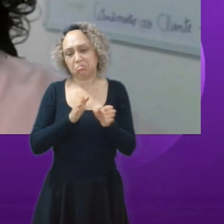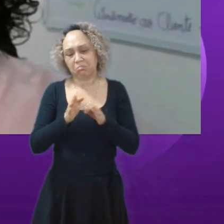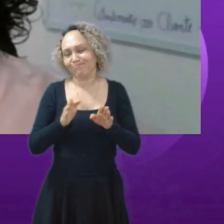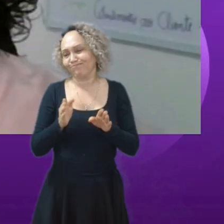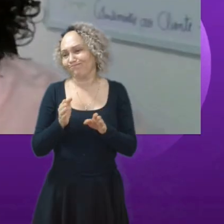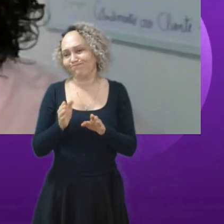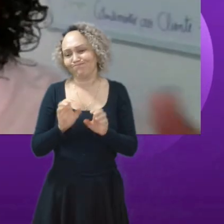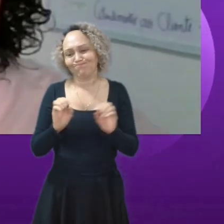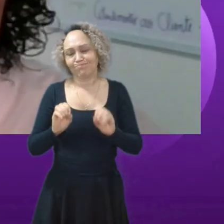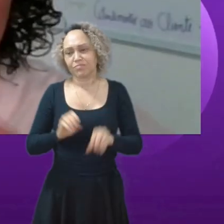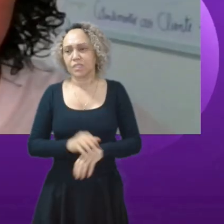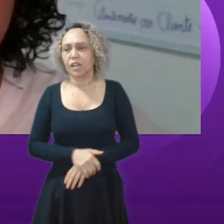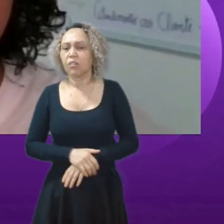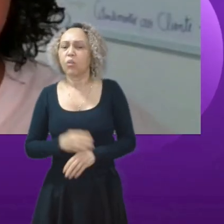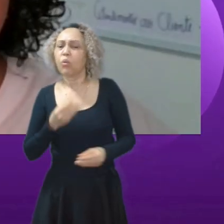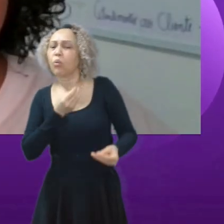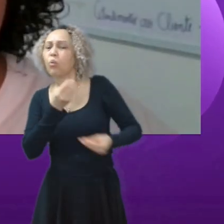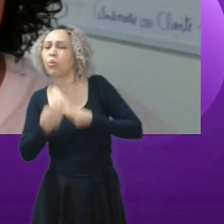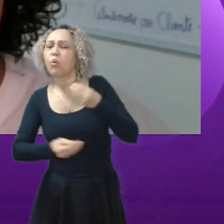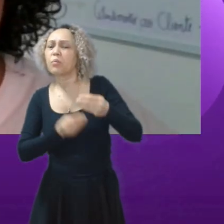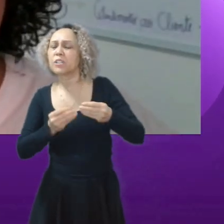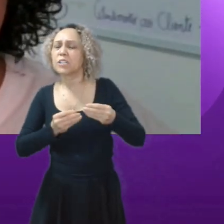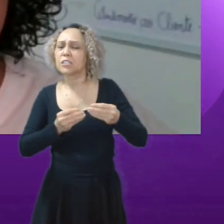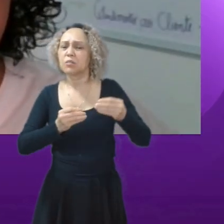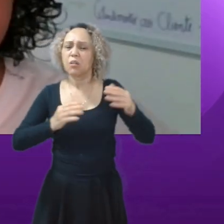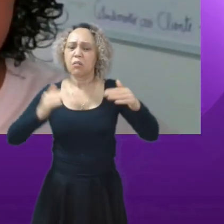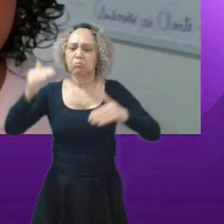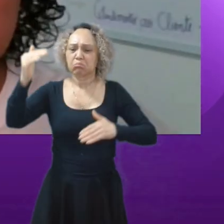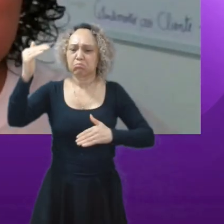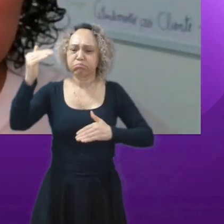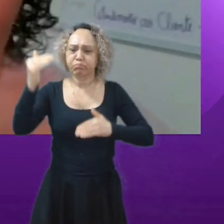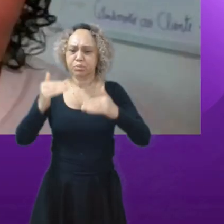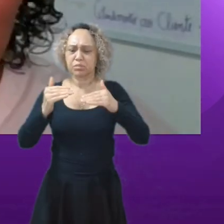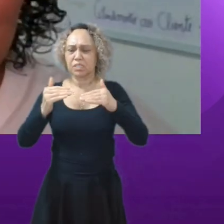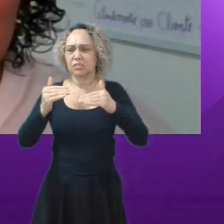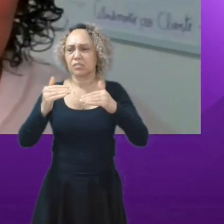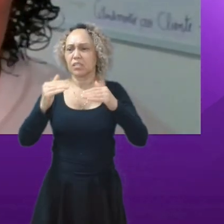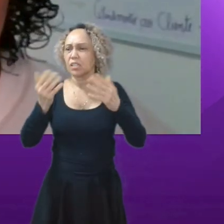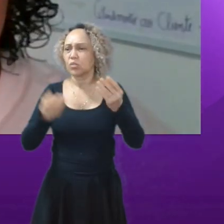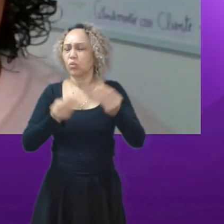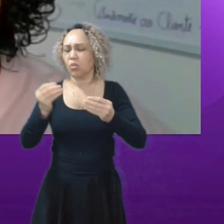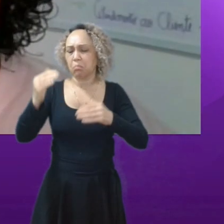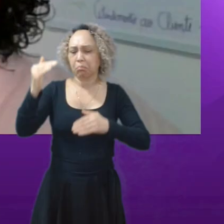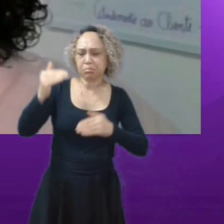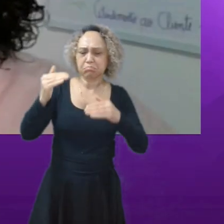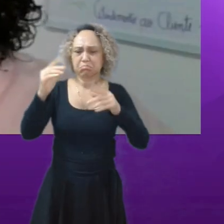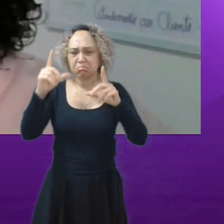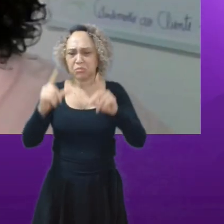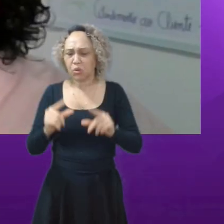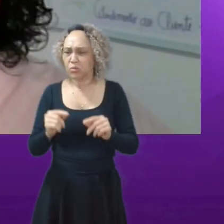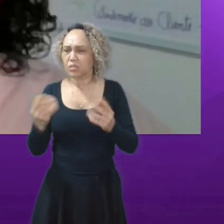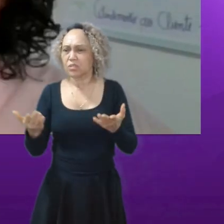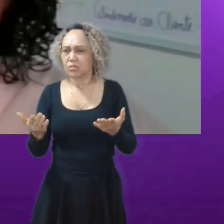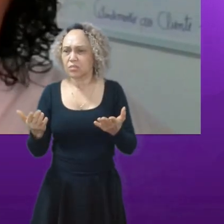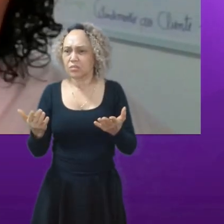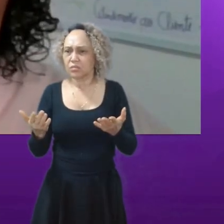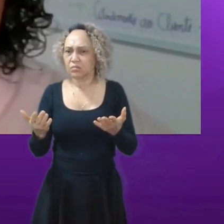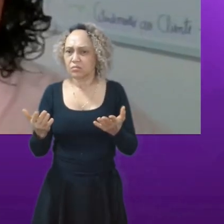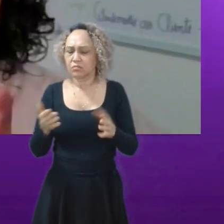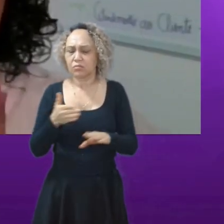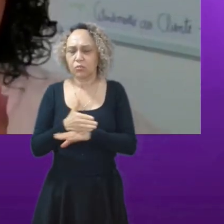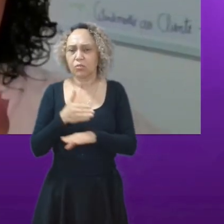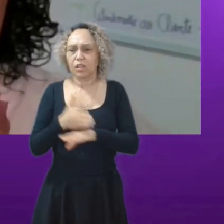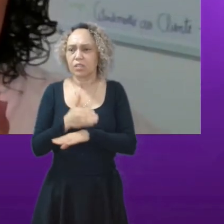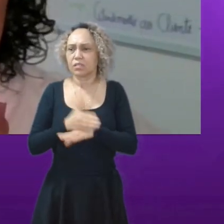essas desigualdades, essas barreiras no acesso ao digital, né? E eu acho que é importante